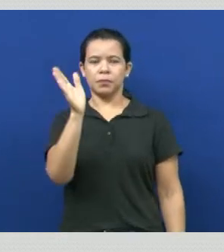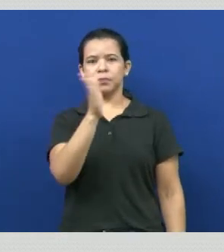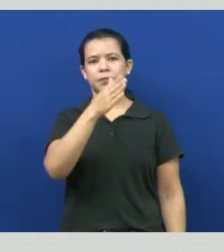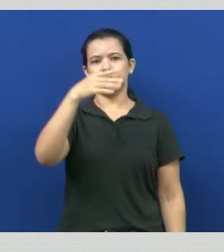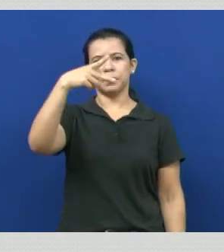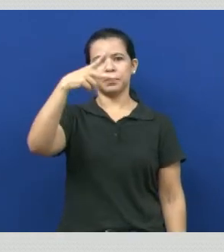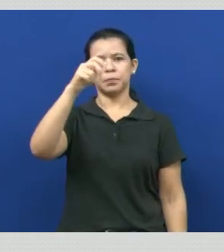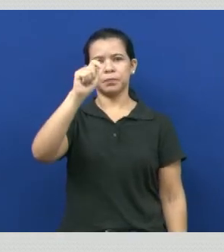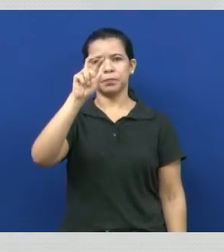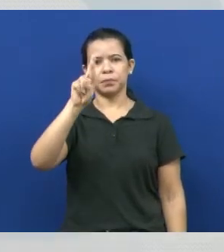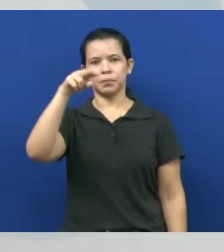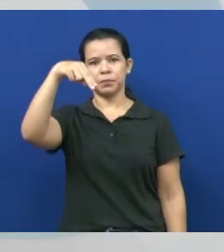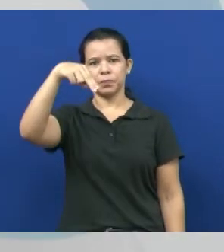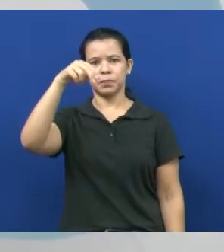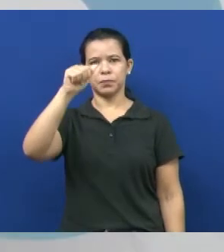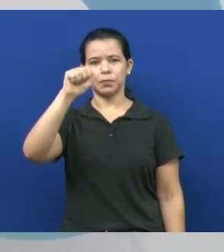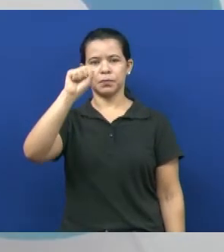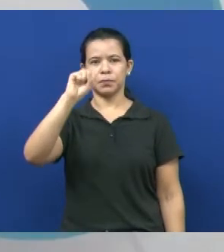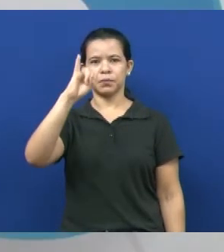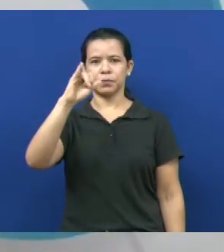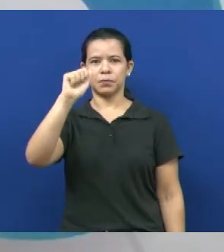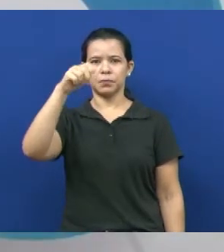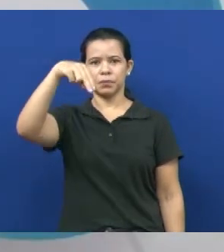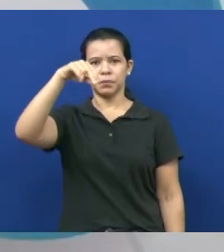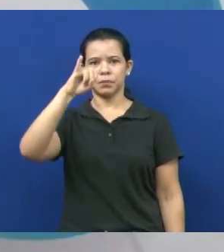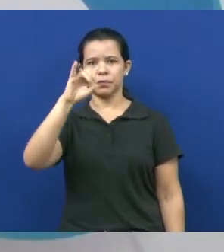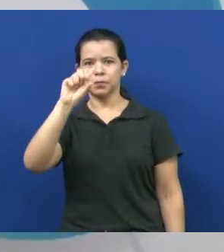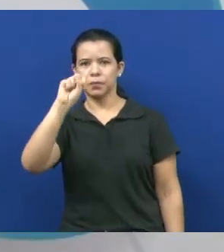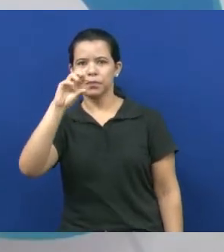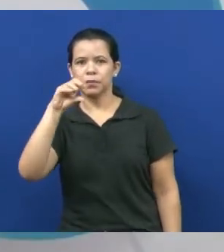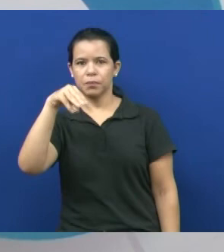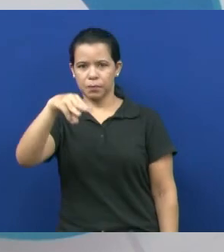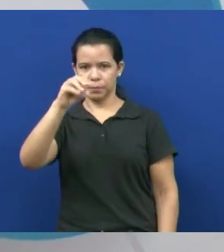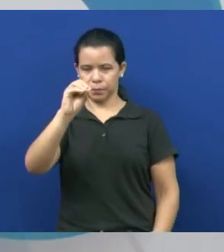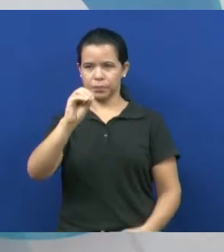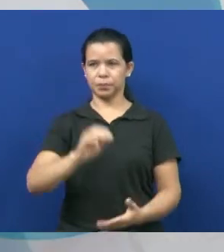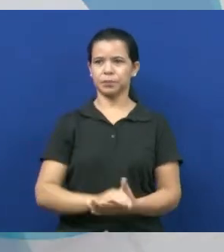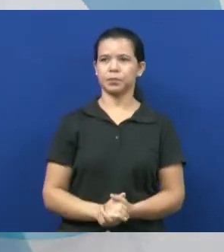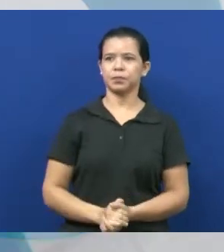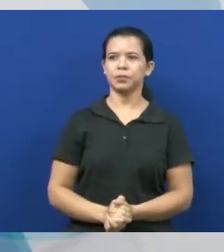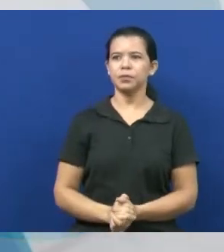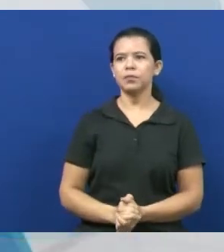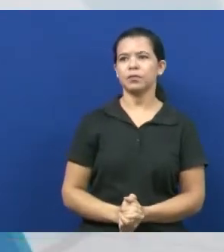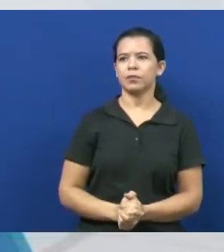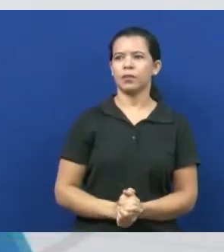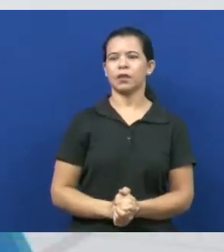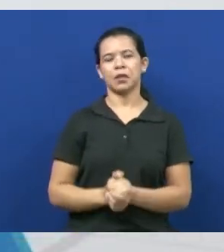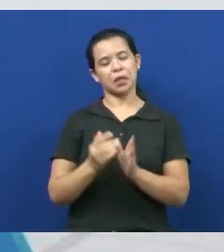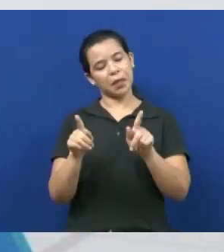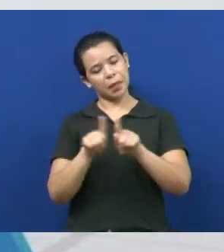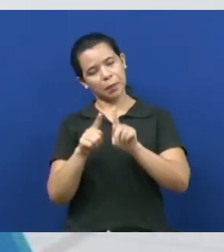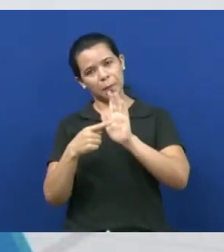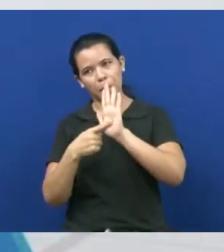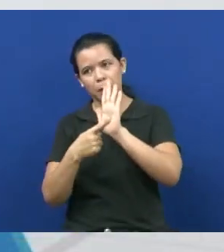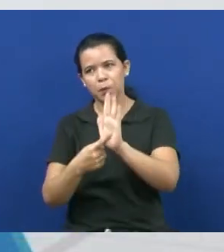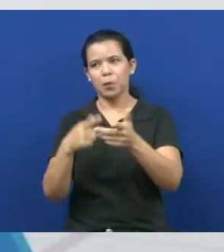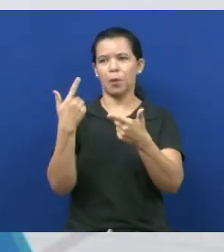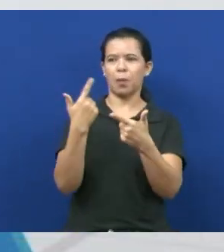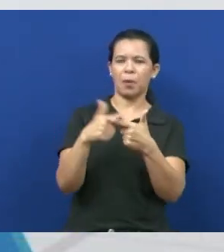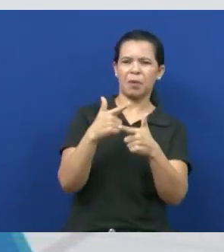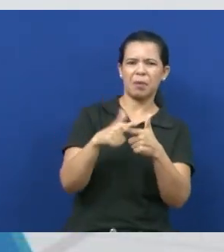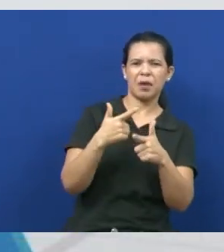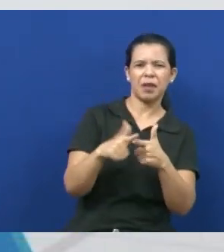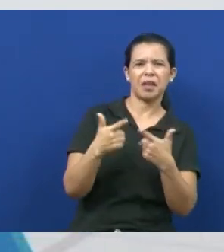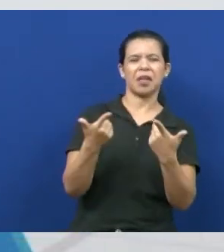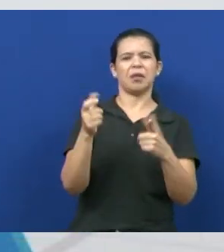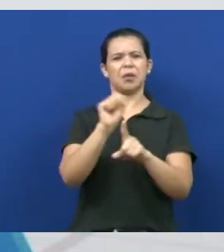e social. Então, assim, gente, olha só, quando a gente fala, né, agora comigo aqui, quando a gente